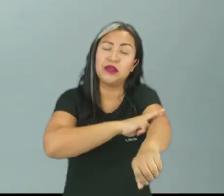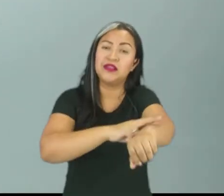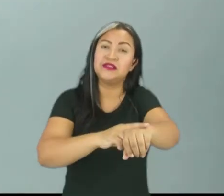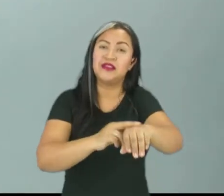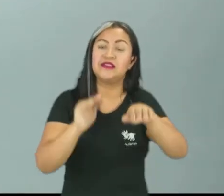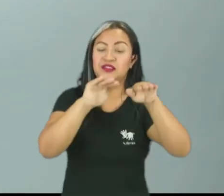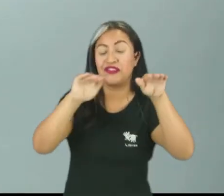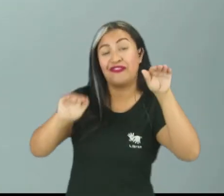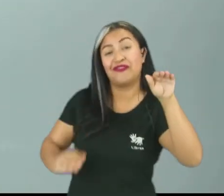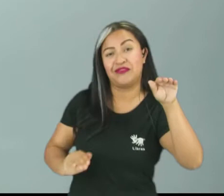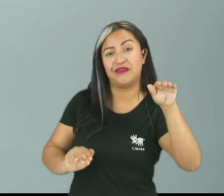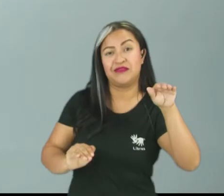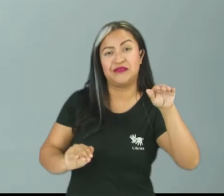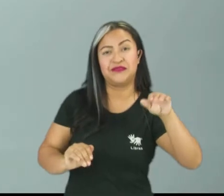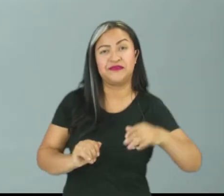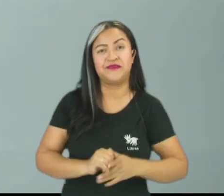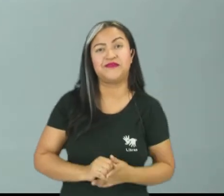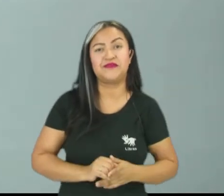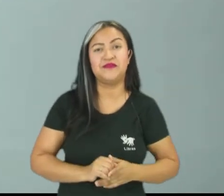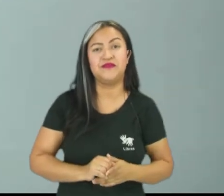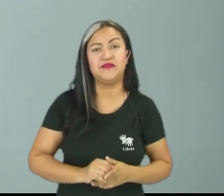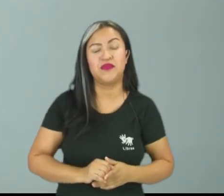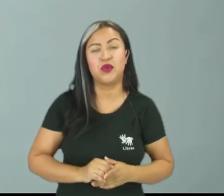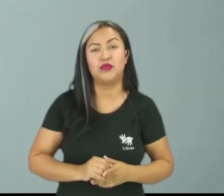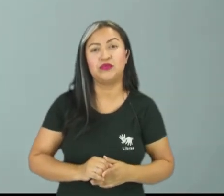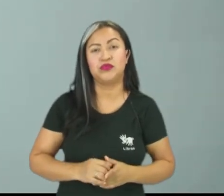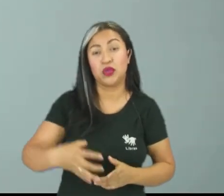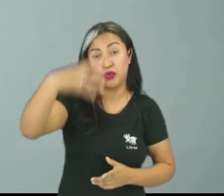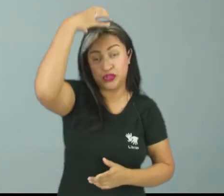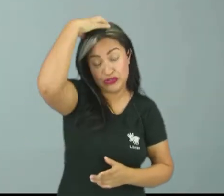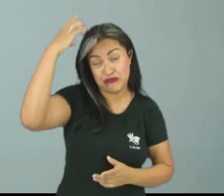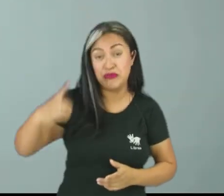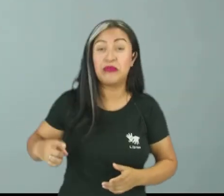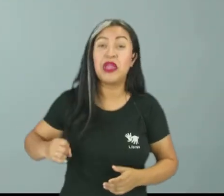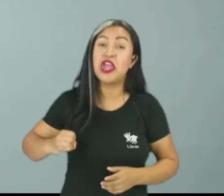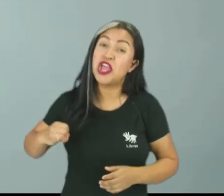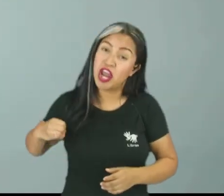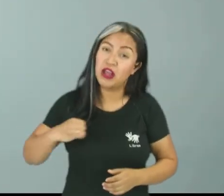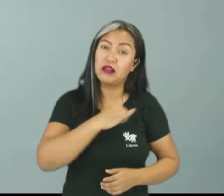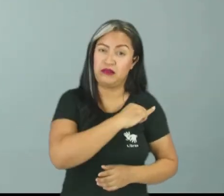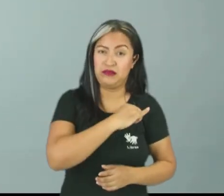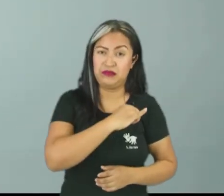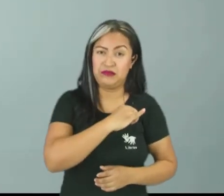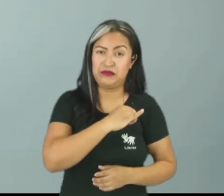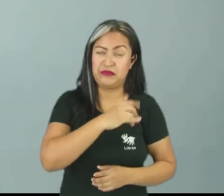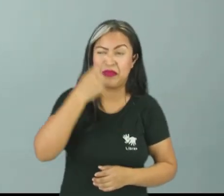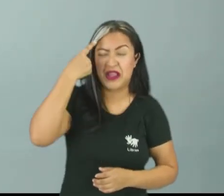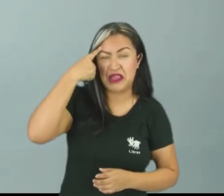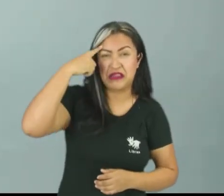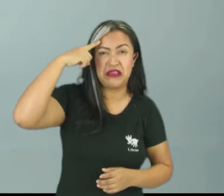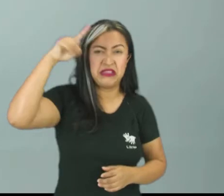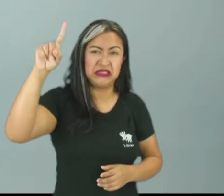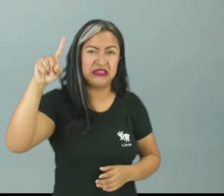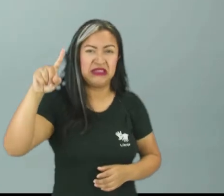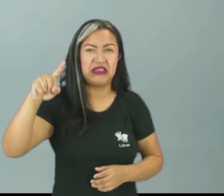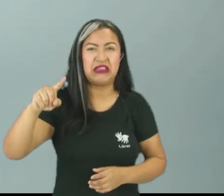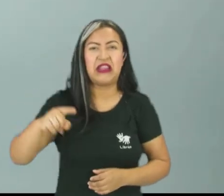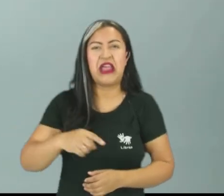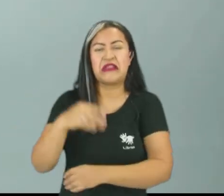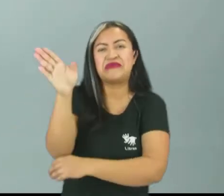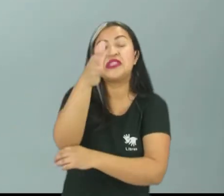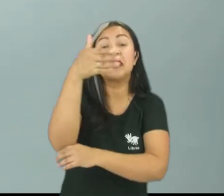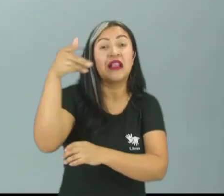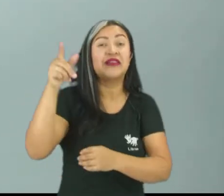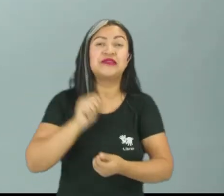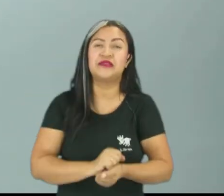pressupostos para o imperialismo, para ideias nacionalistas, pessoal, de raças puras, né, que a gente